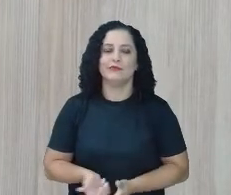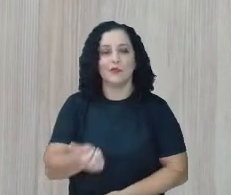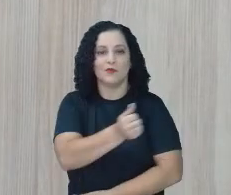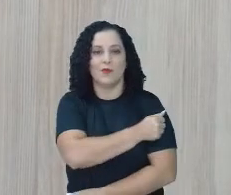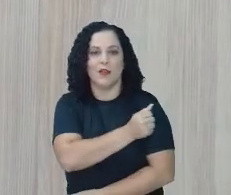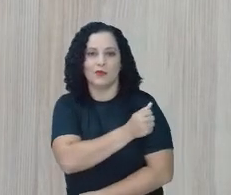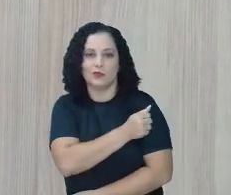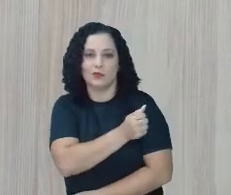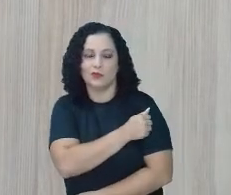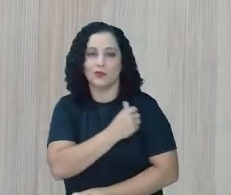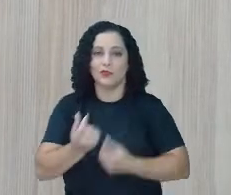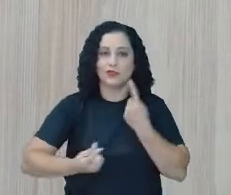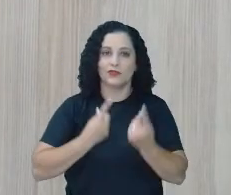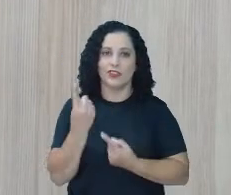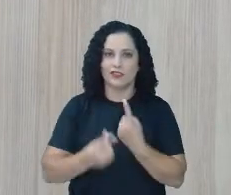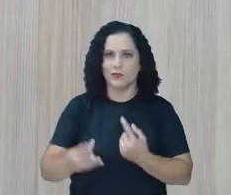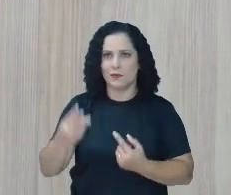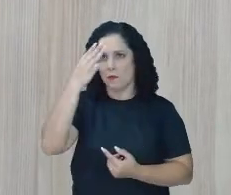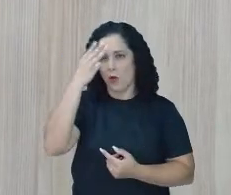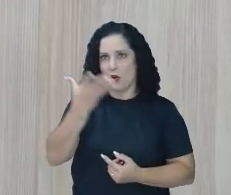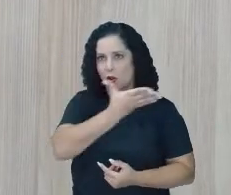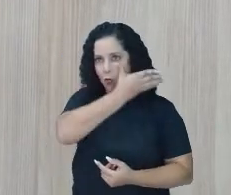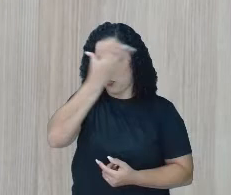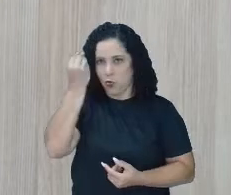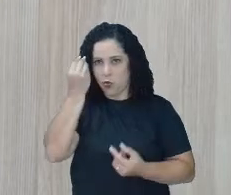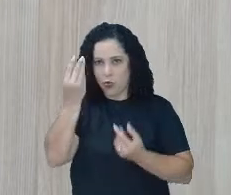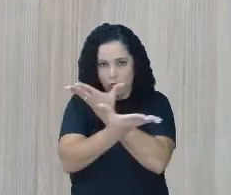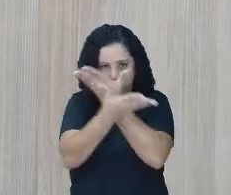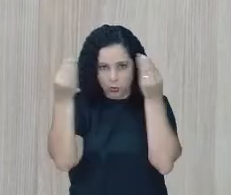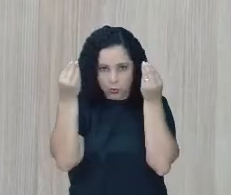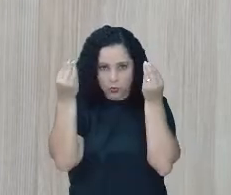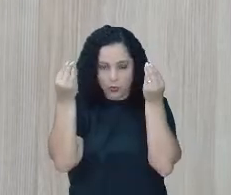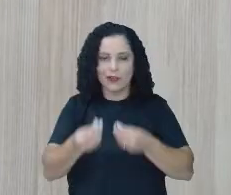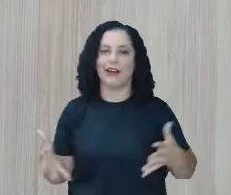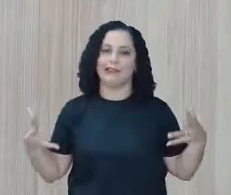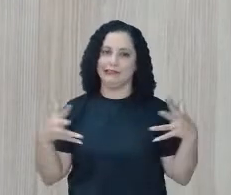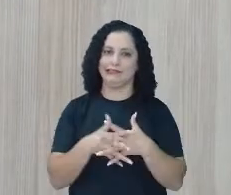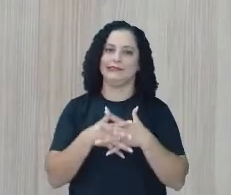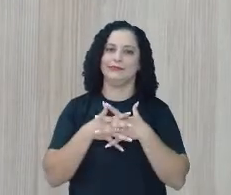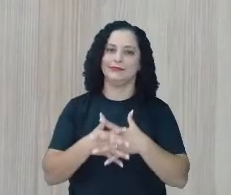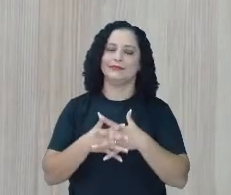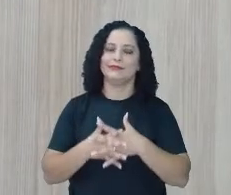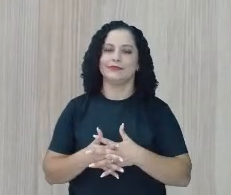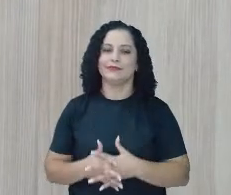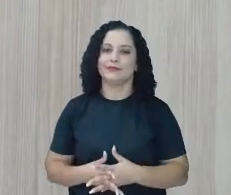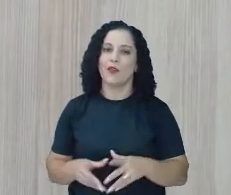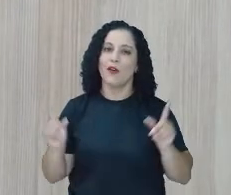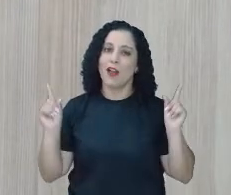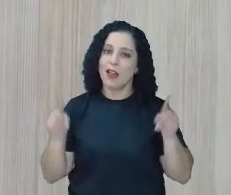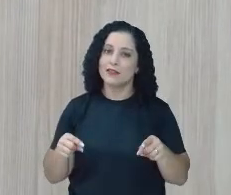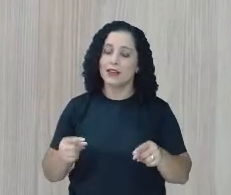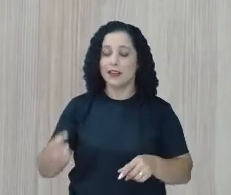mania de ter a perca de memória recente, né? Então, atrapalha um pouco. Então, essa é a